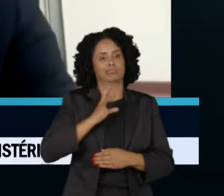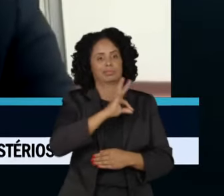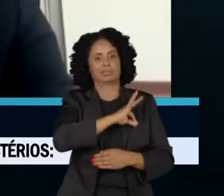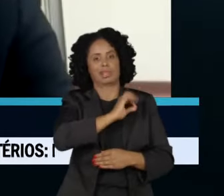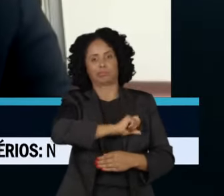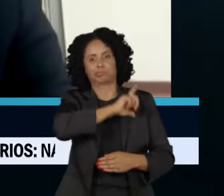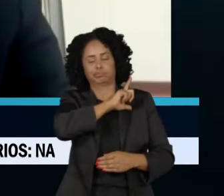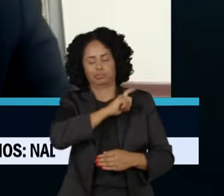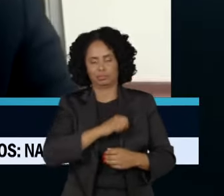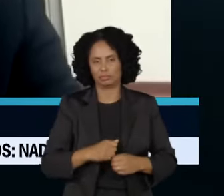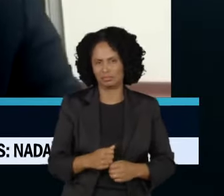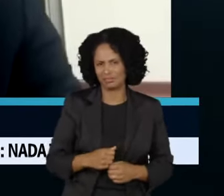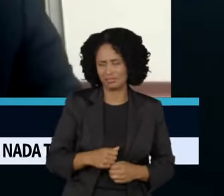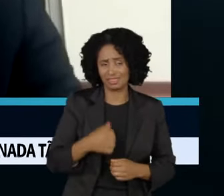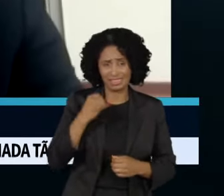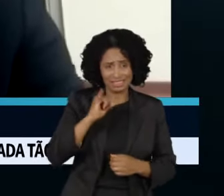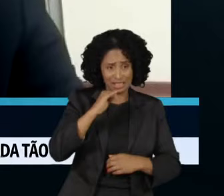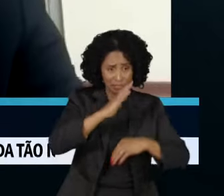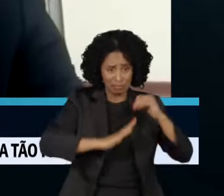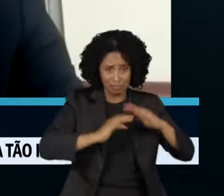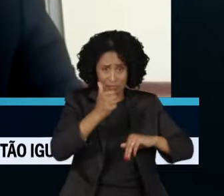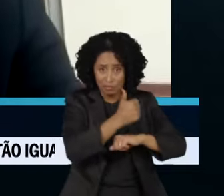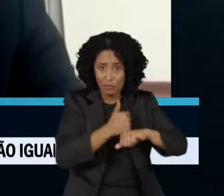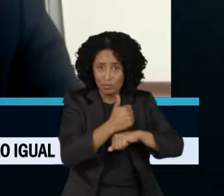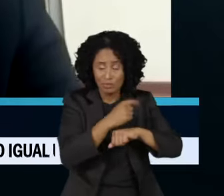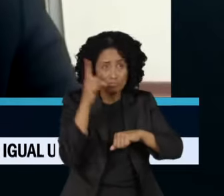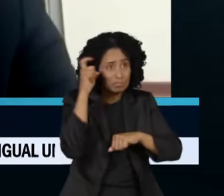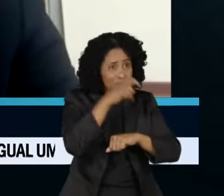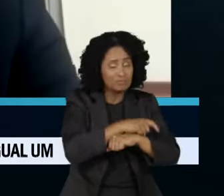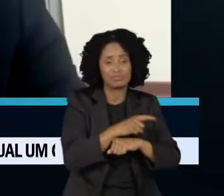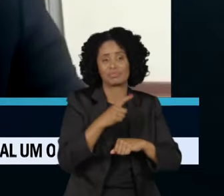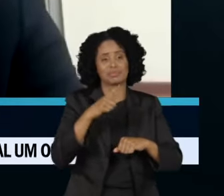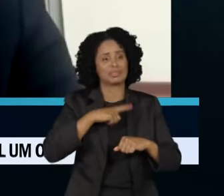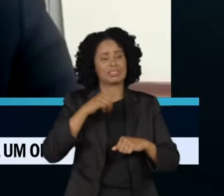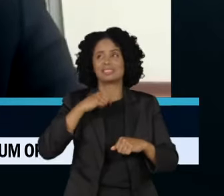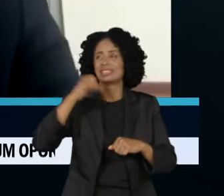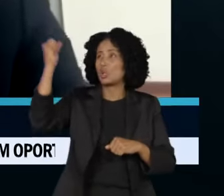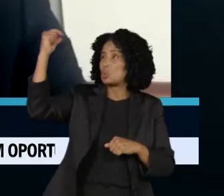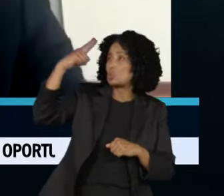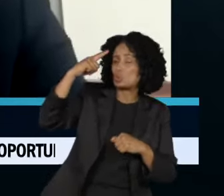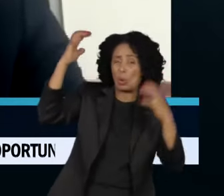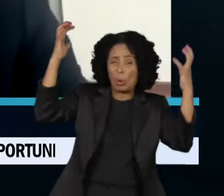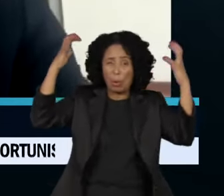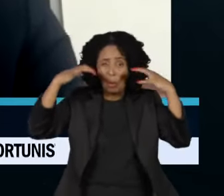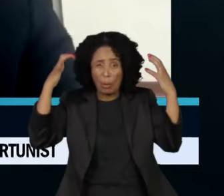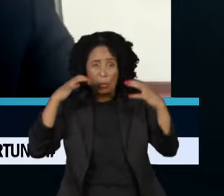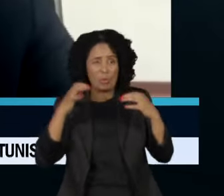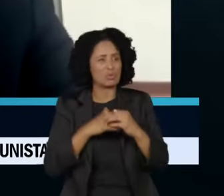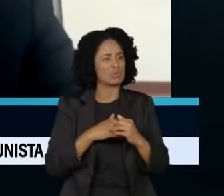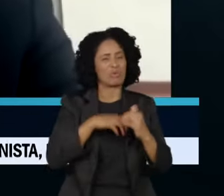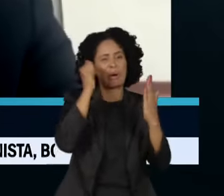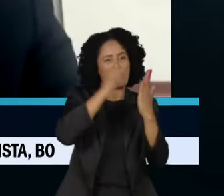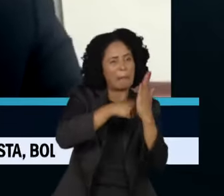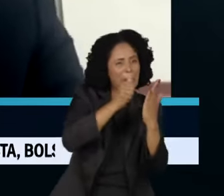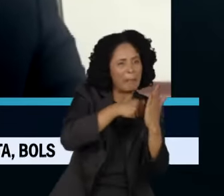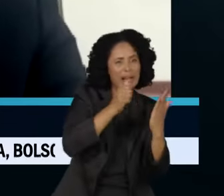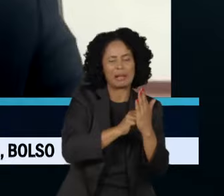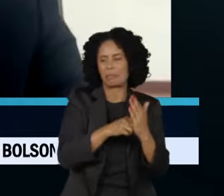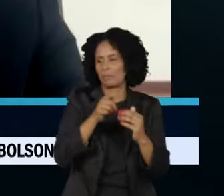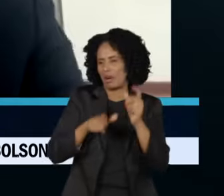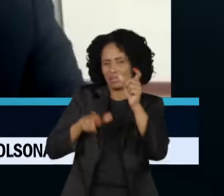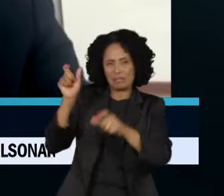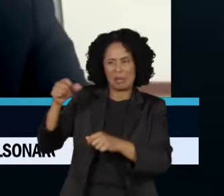recenseador, ela é uma profissão difícil, porque a pessoa tem que trabalhar na rua, debaixo de sol, debaixo de chuva, muitas vezes passa por um processo